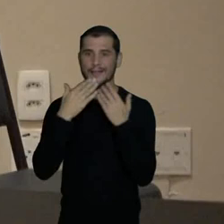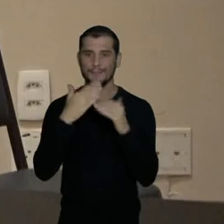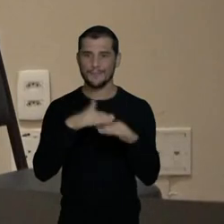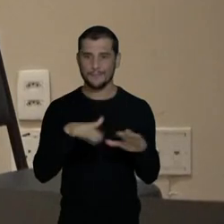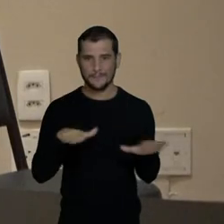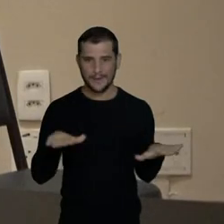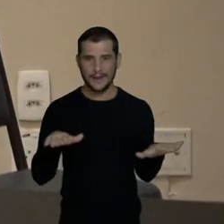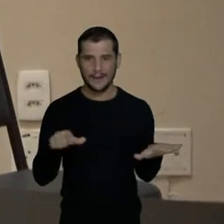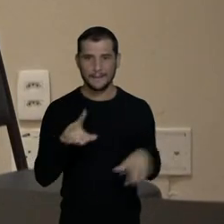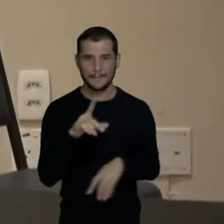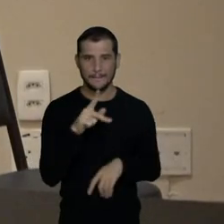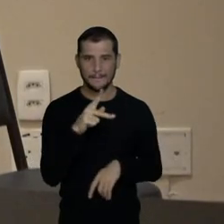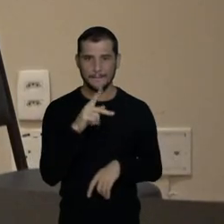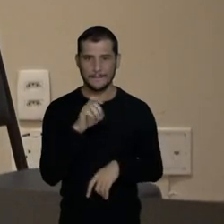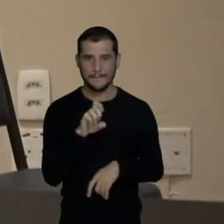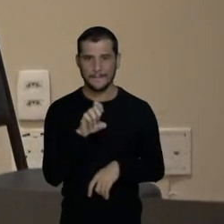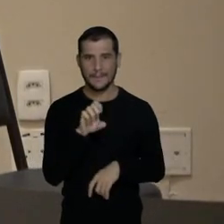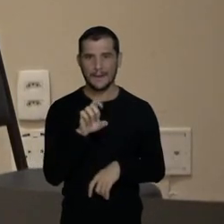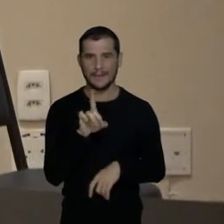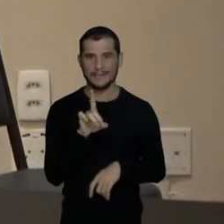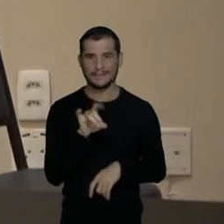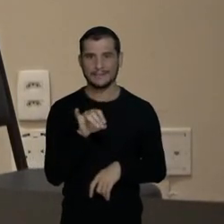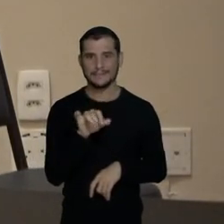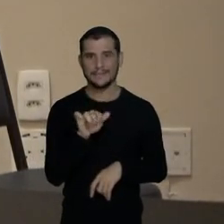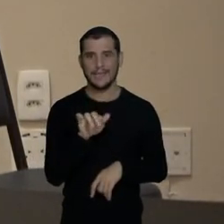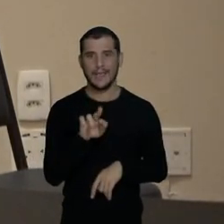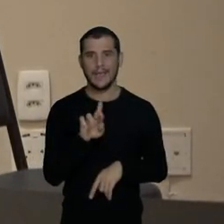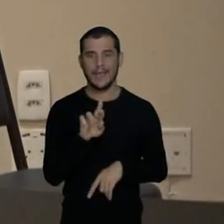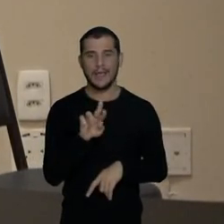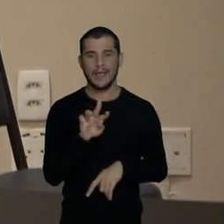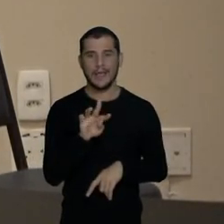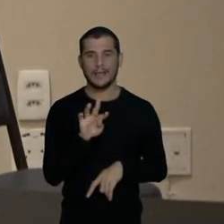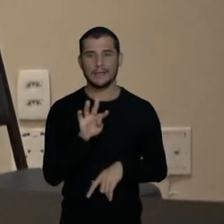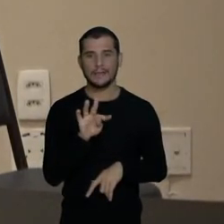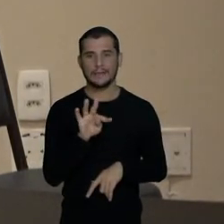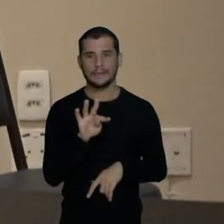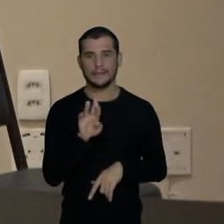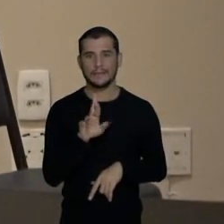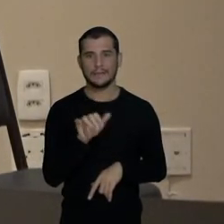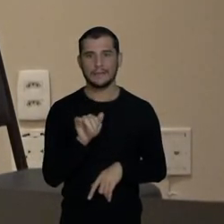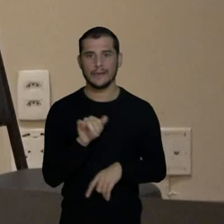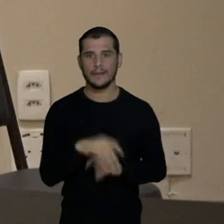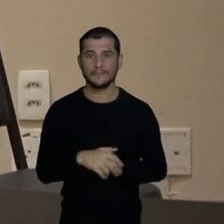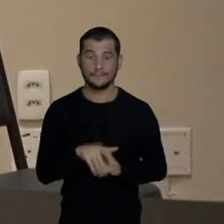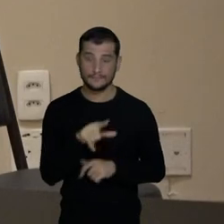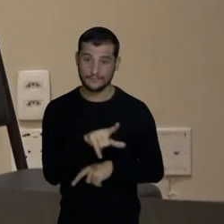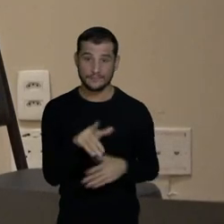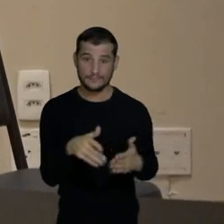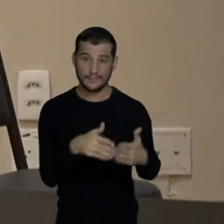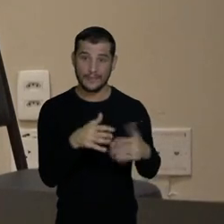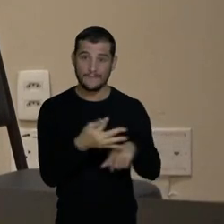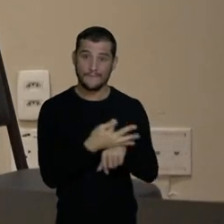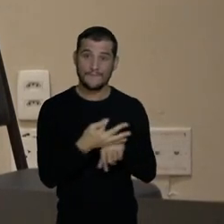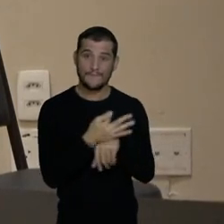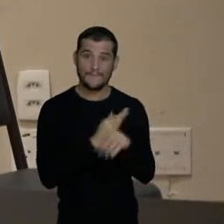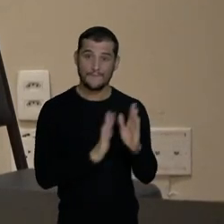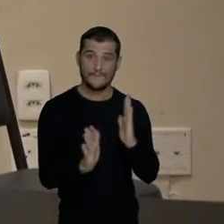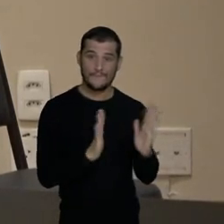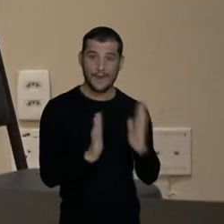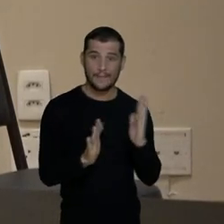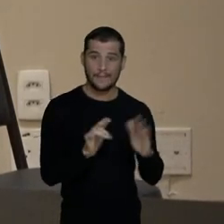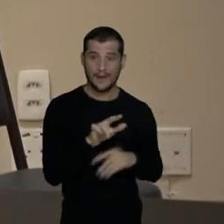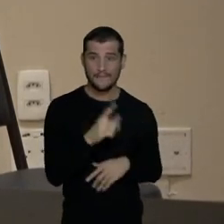está em férias e ela disse assim eh não seria nesse primeiro momento né E ela disse assim não o